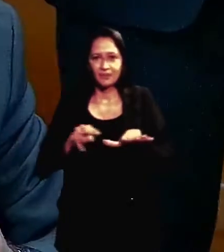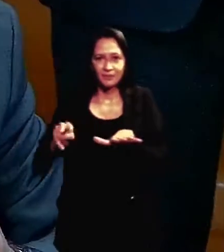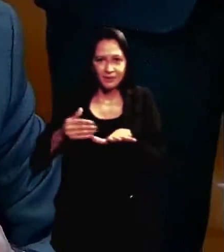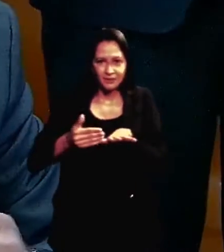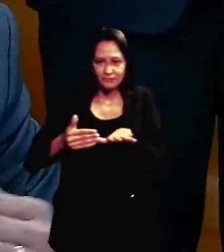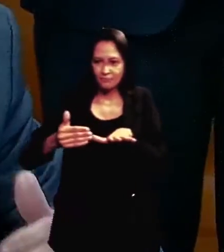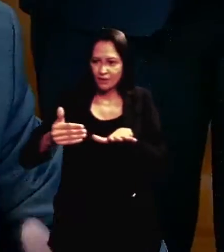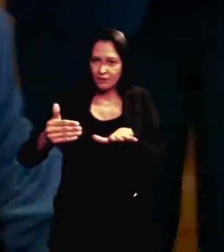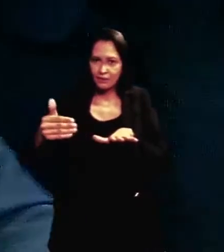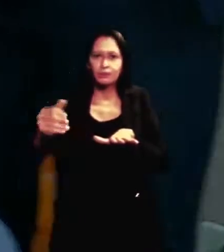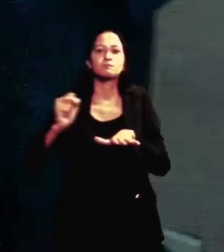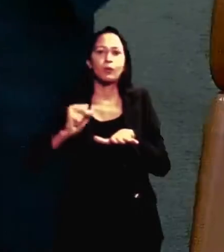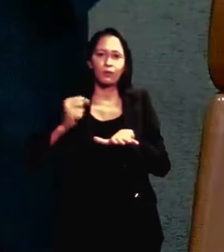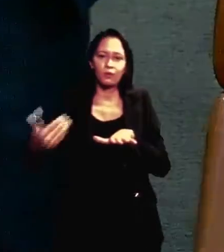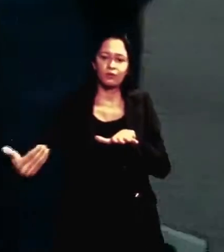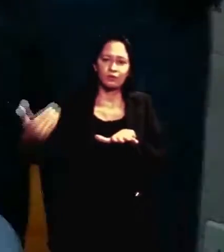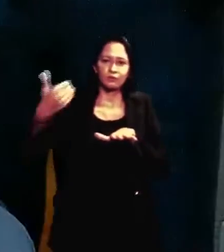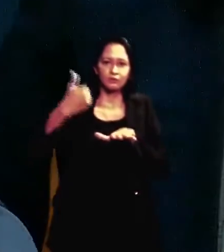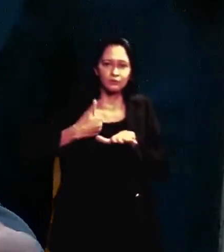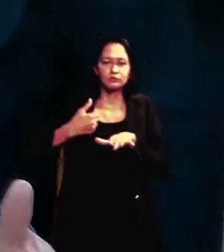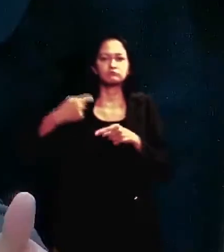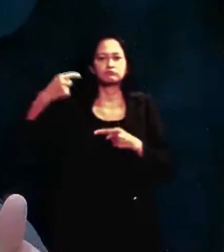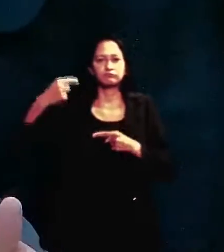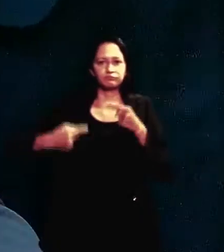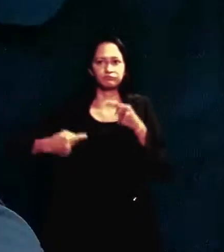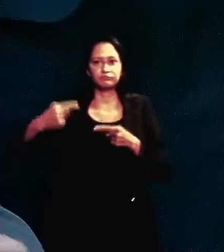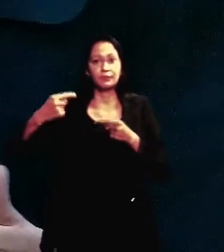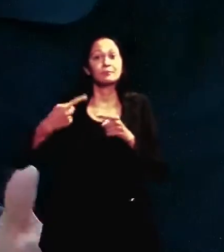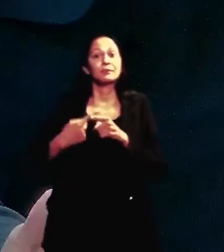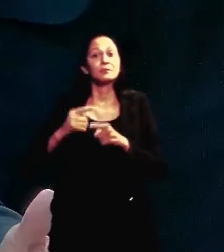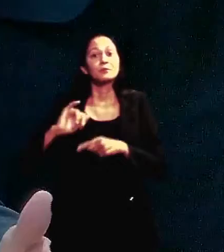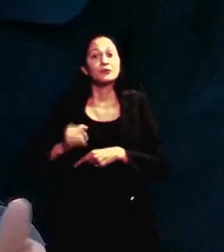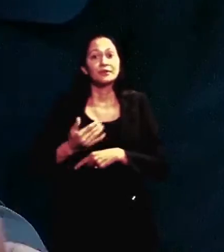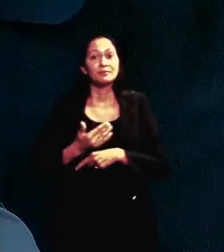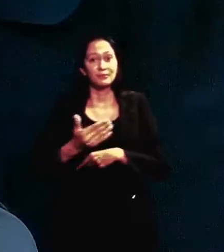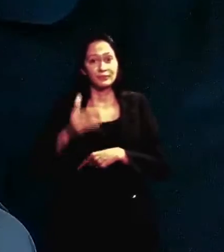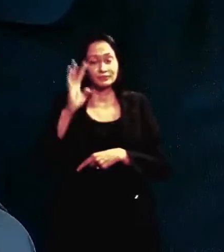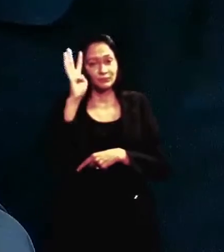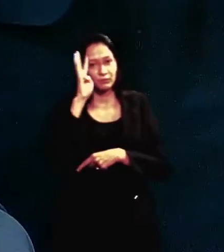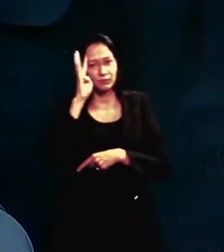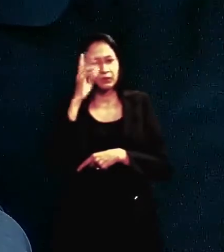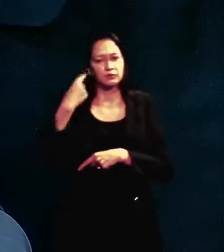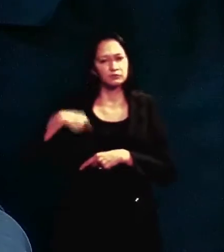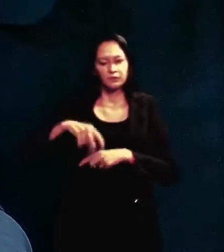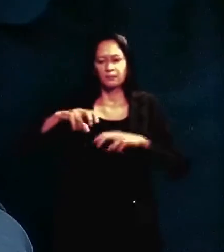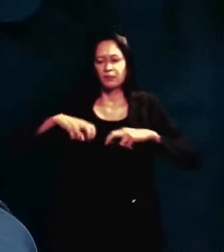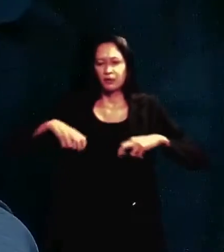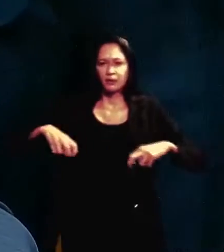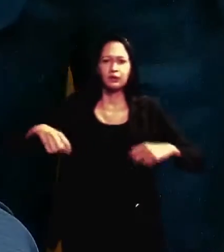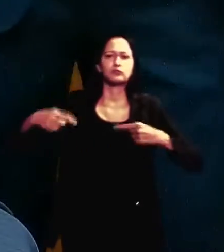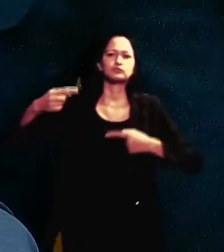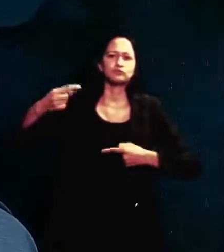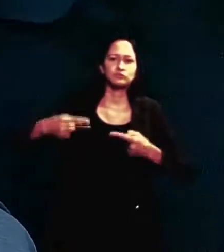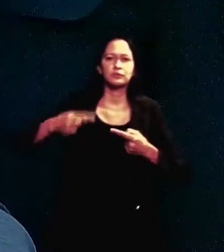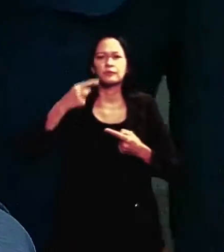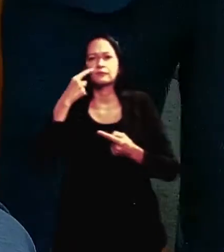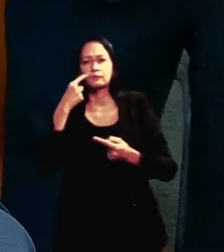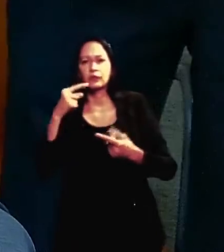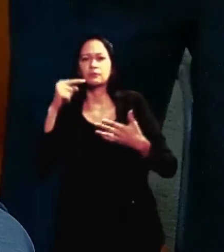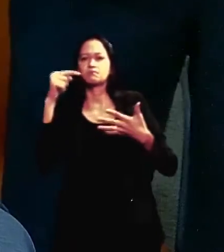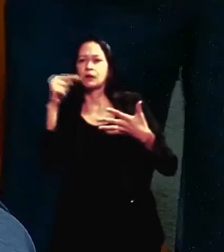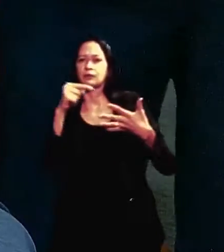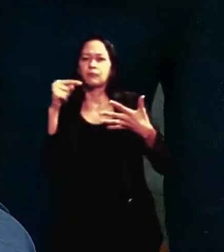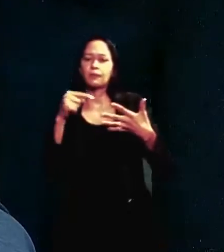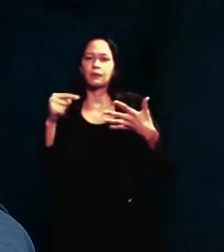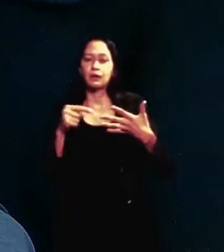próxima terça-feira, porque quarta é a nova sessão, para que a gente possa sentar, que a gente possa analisar aí os pontos